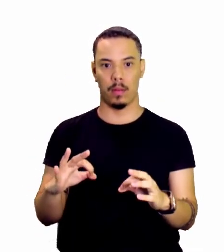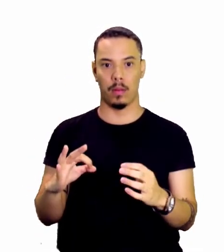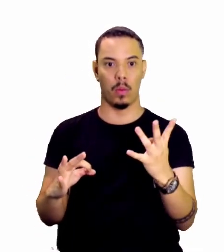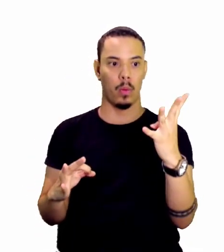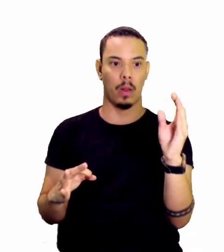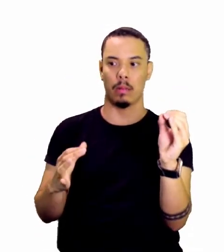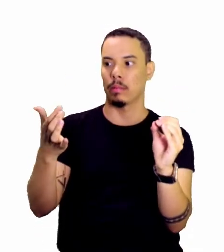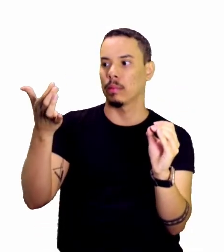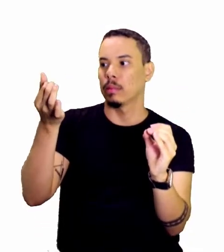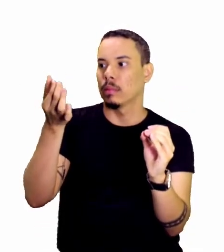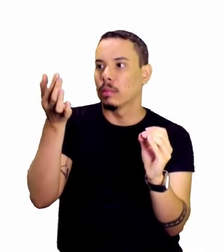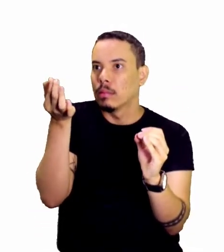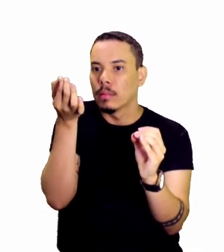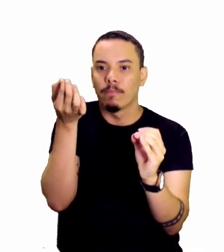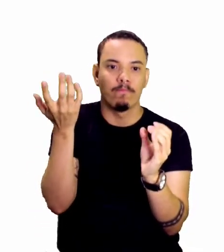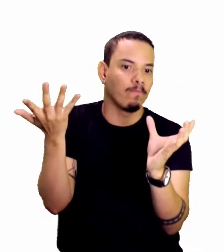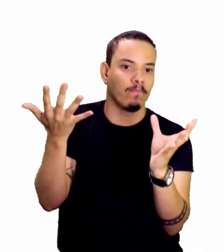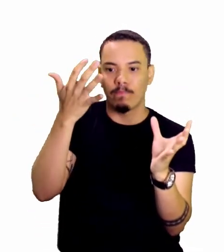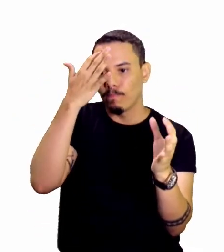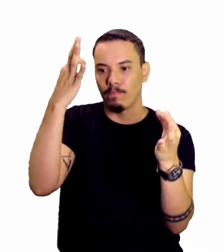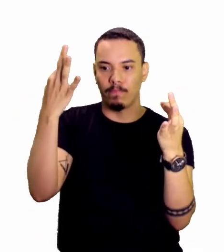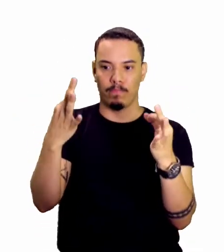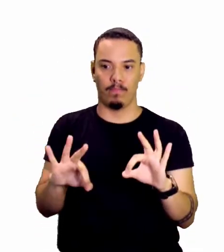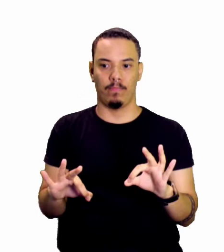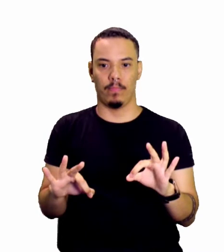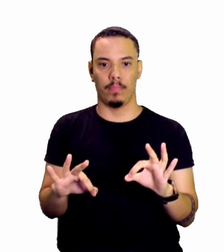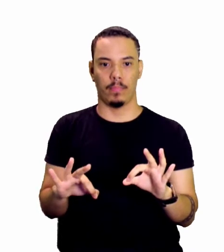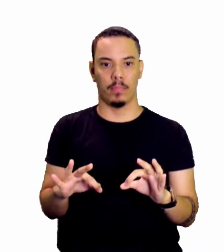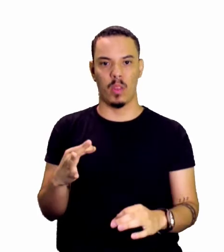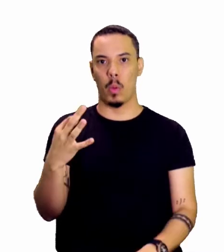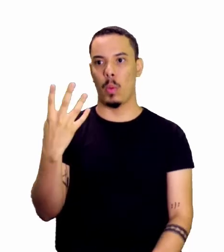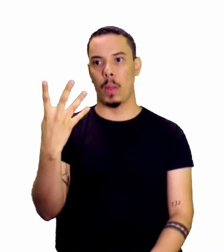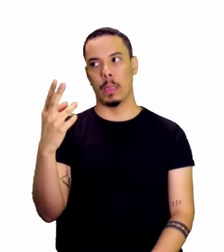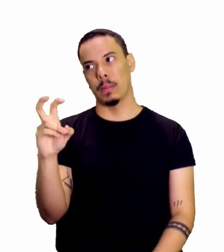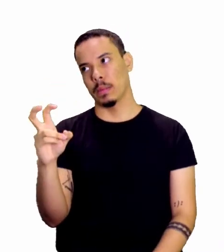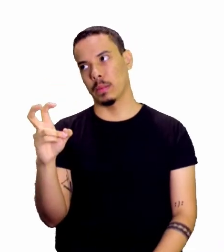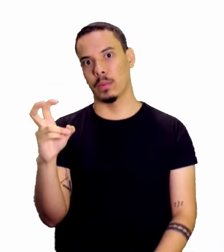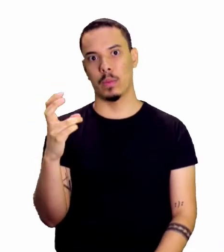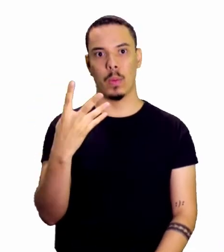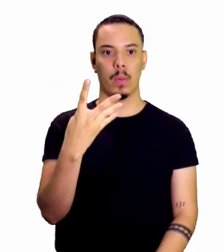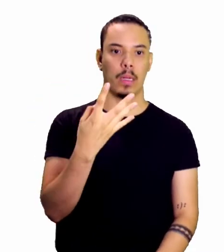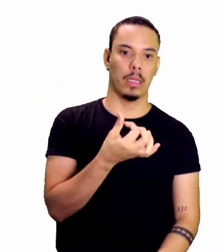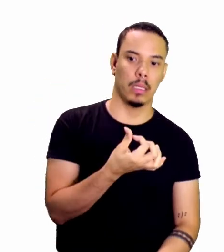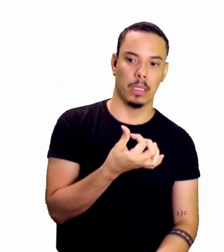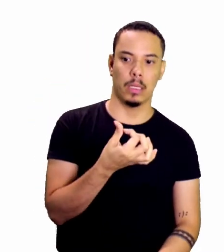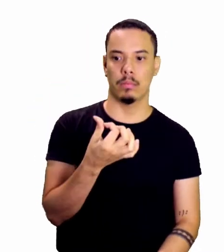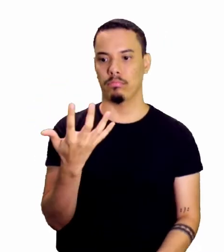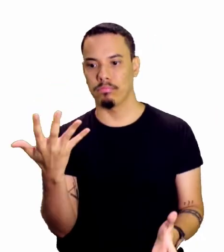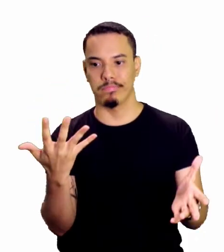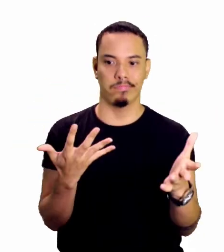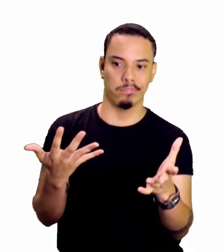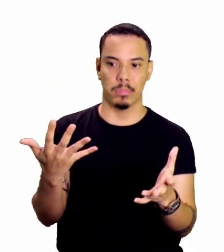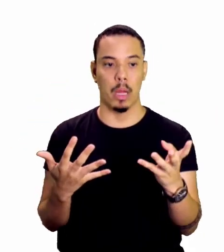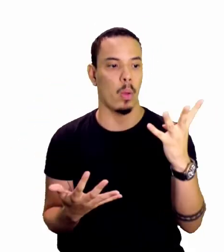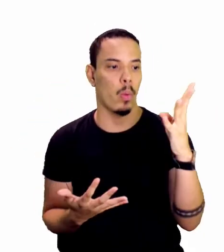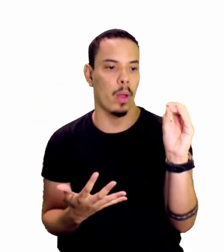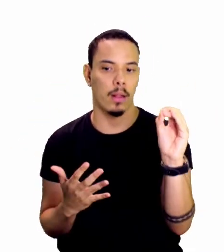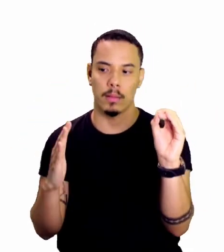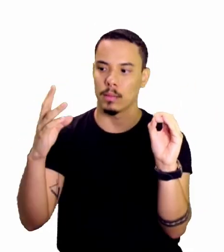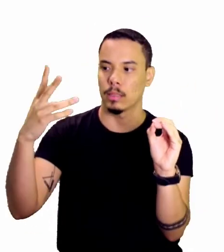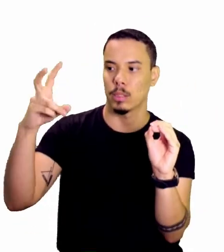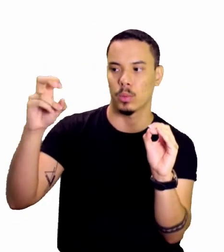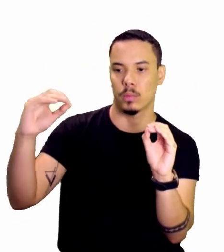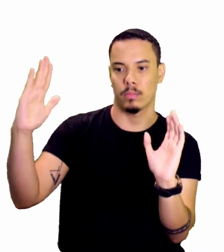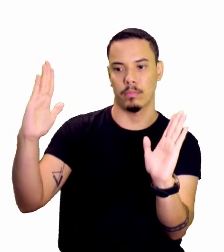né 45 qual podia dizer 45 outro parece 6 ou 44 60 40 e 50 anos 40